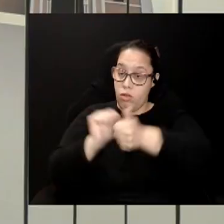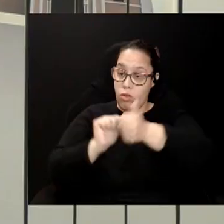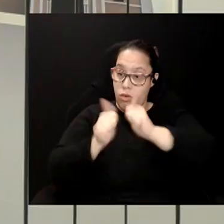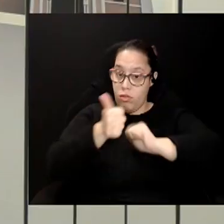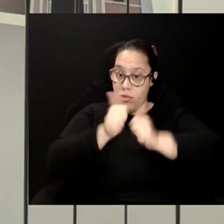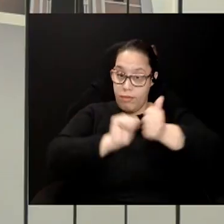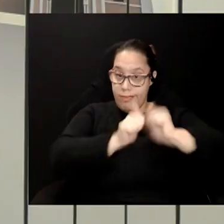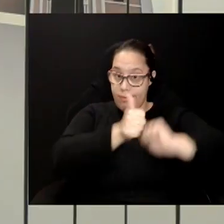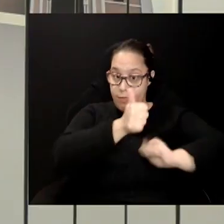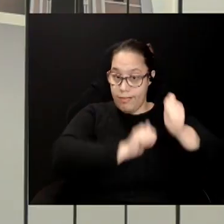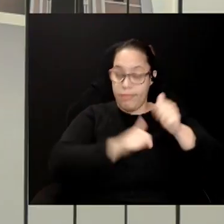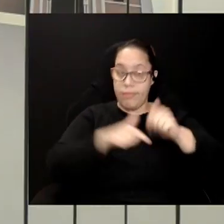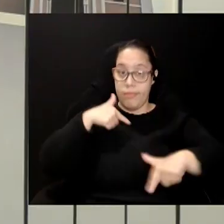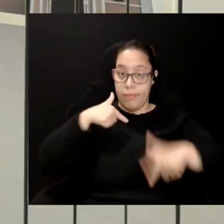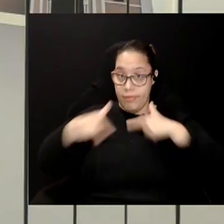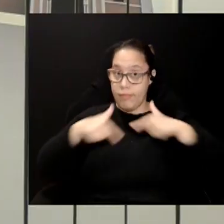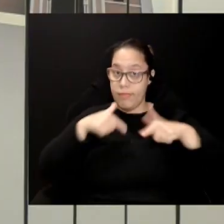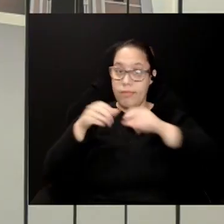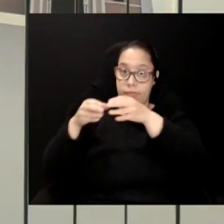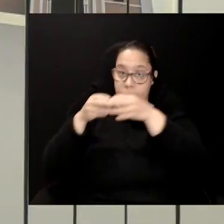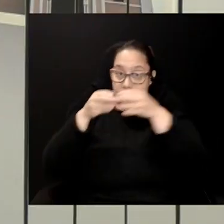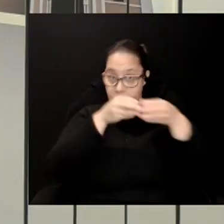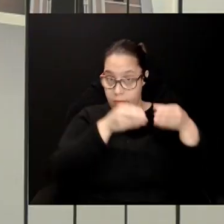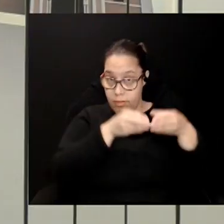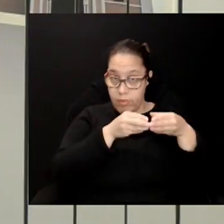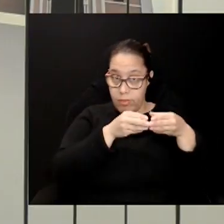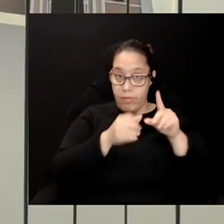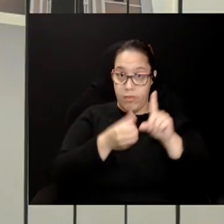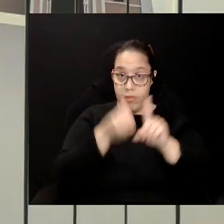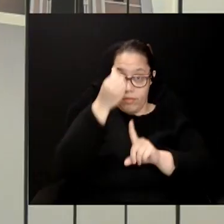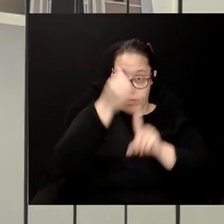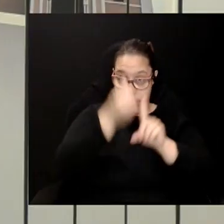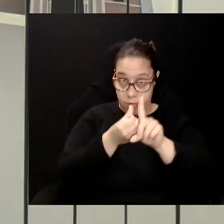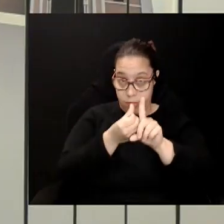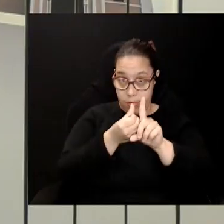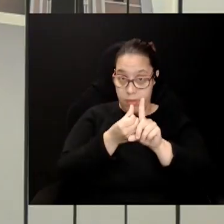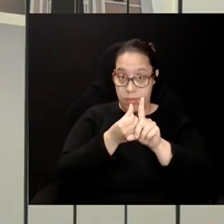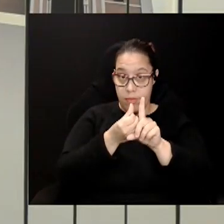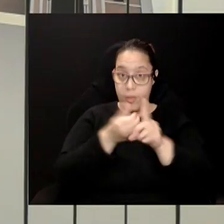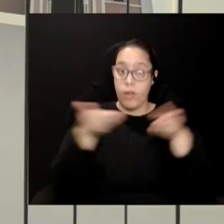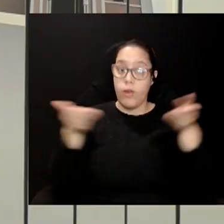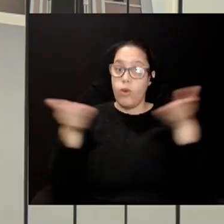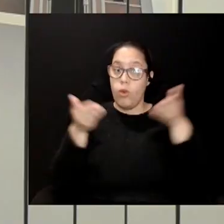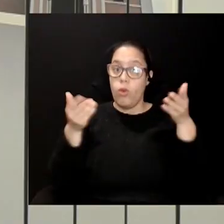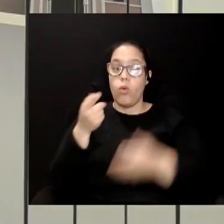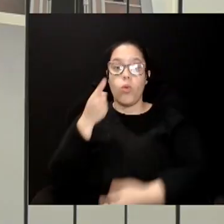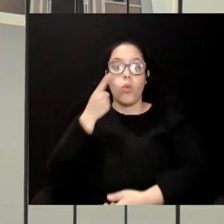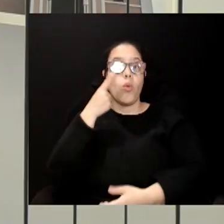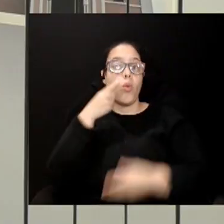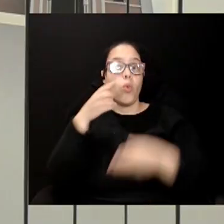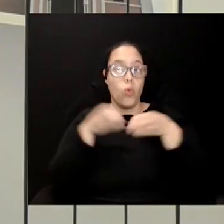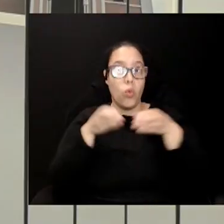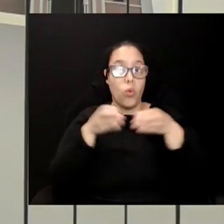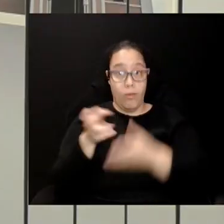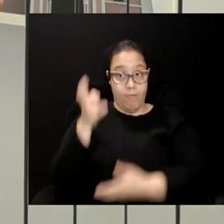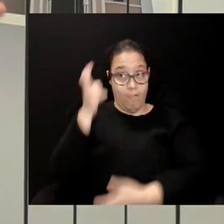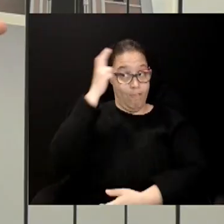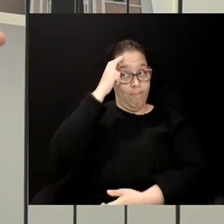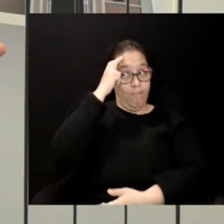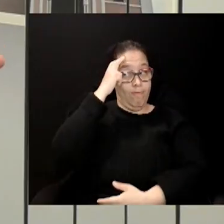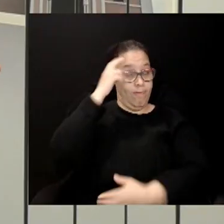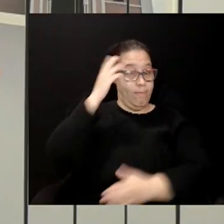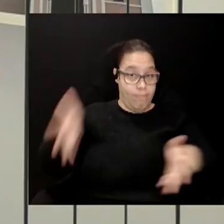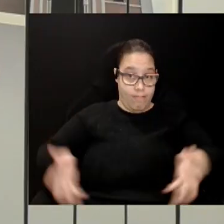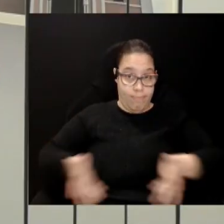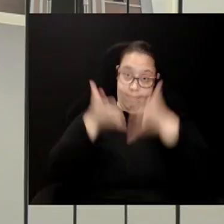trabalho das comissões neste primeiro semestre. E hoje nós vamos com a Comissão de Cultura, que promoveu debates